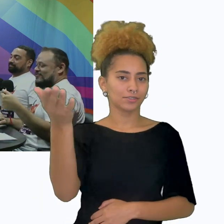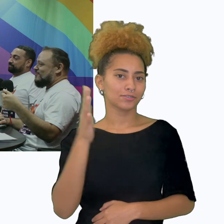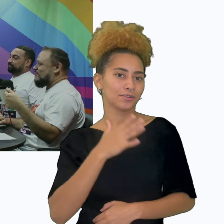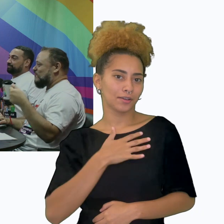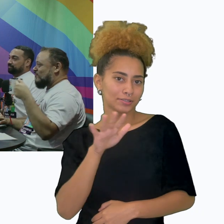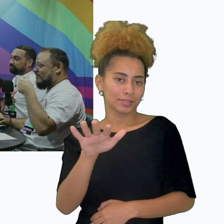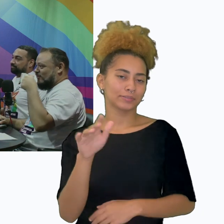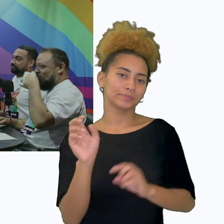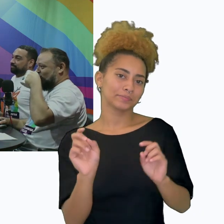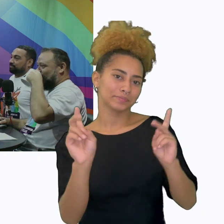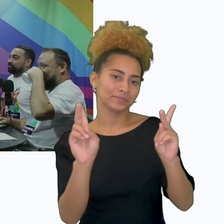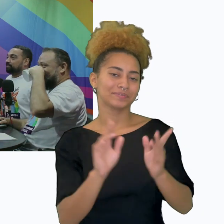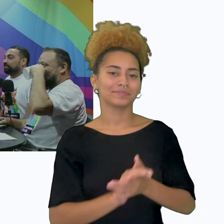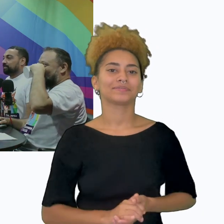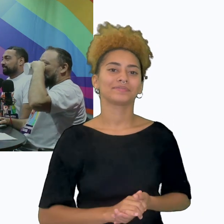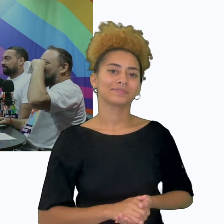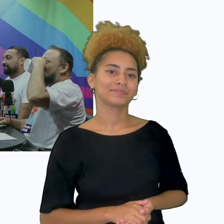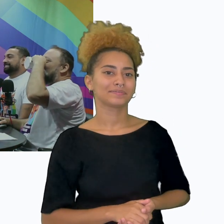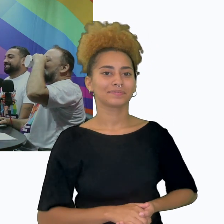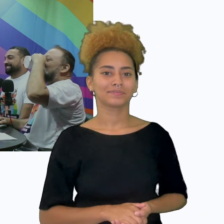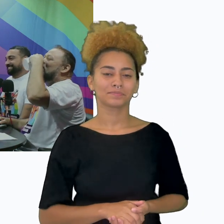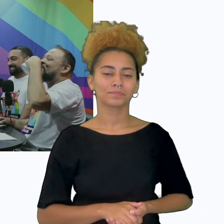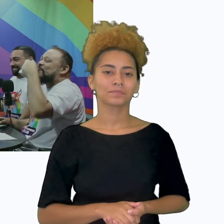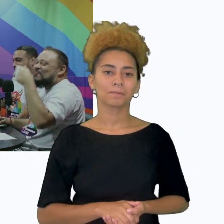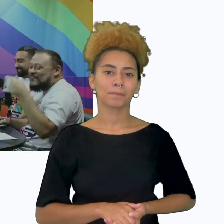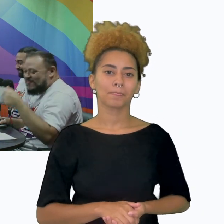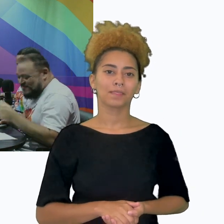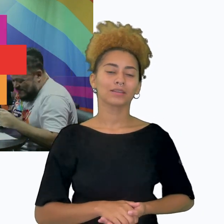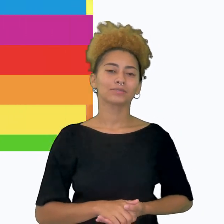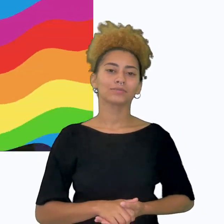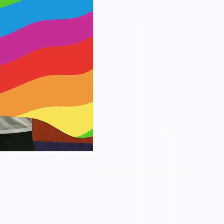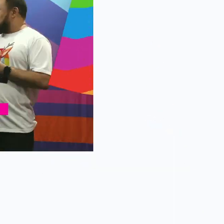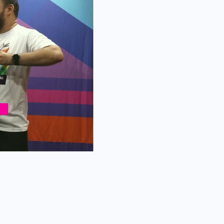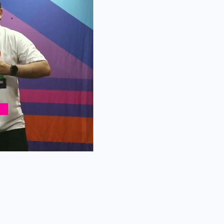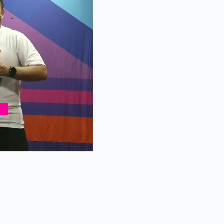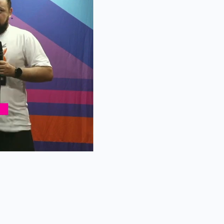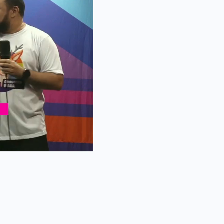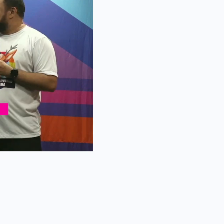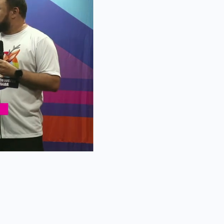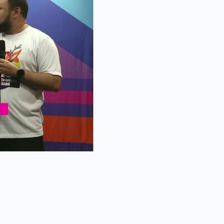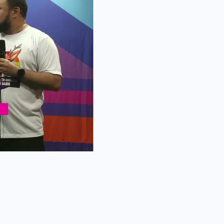Já Ó. bebeu tua água toda? Não é o jeito, né? Não Vamos tem mais. fingir então que tem nada. É.